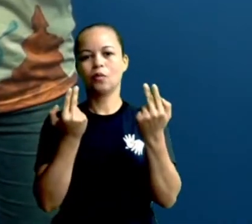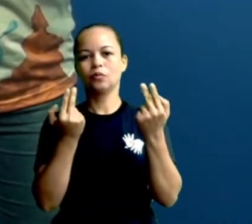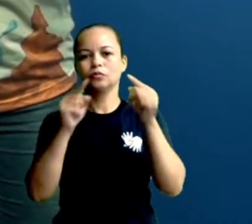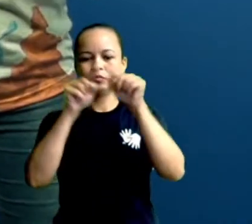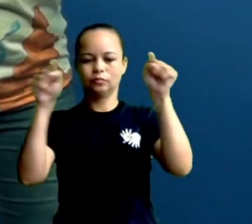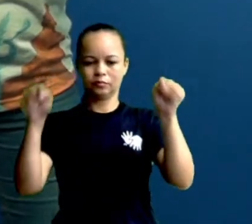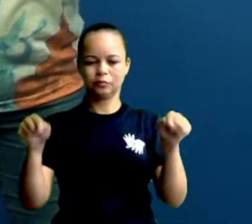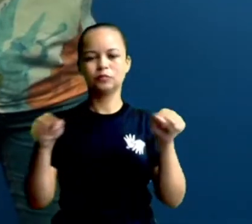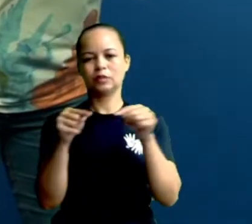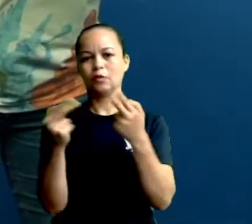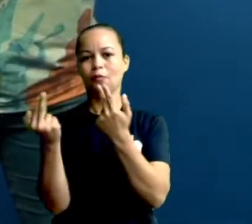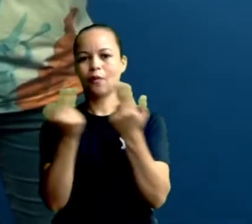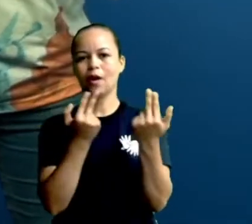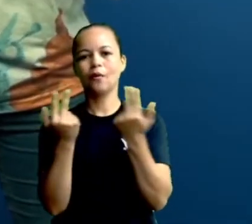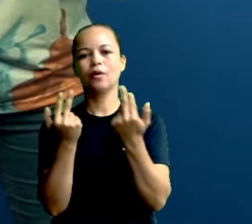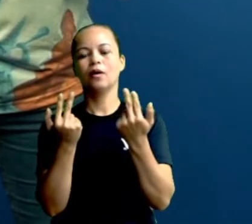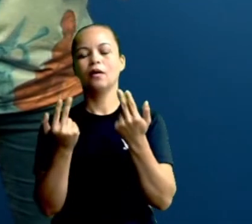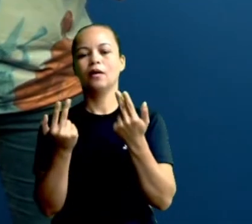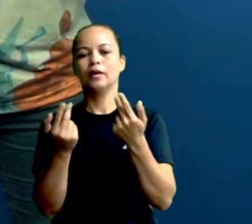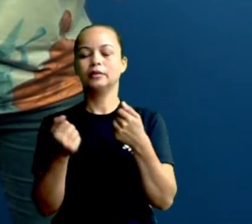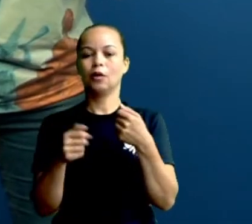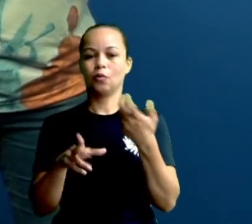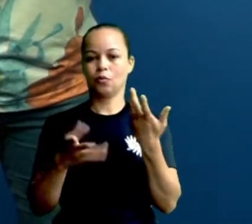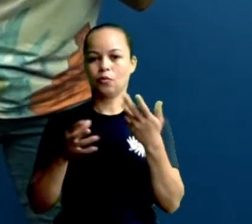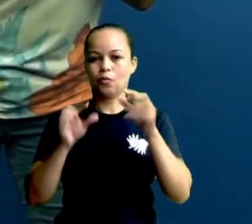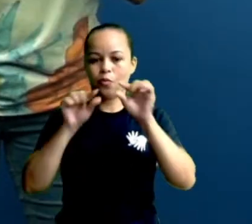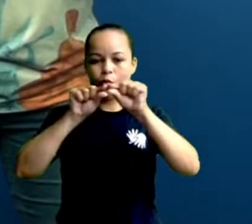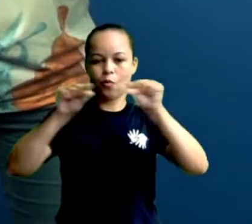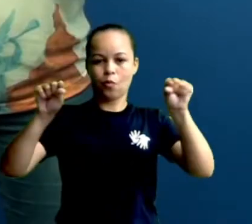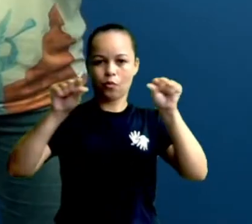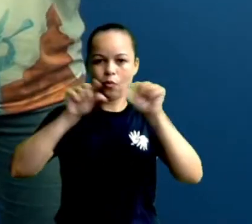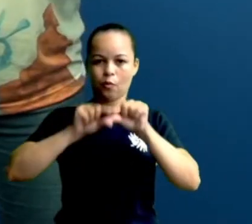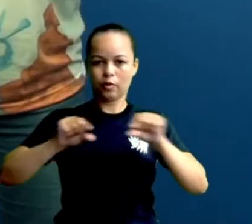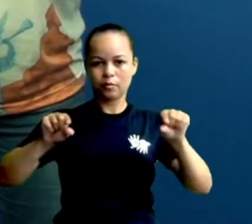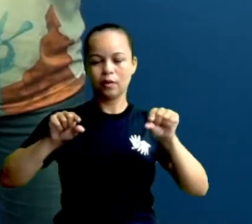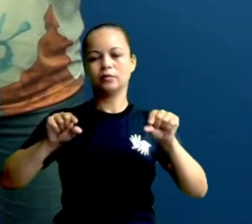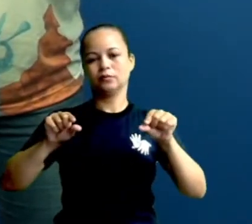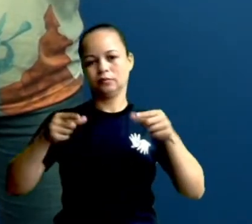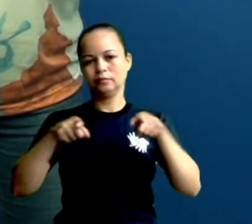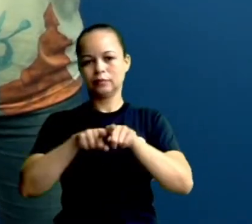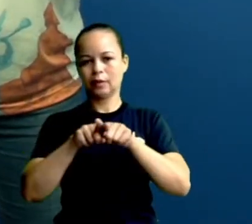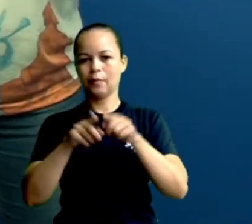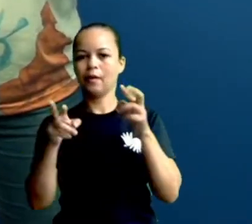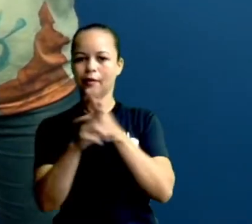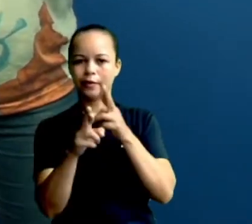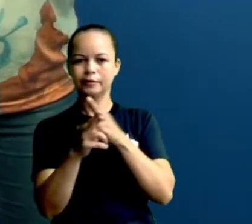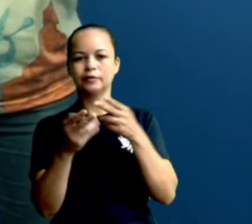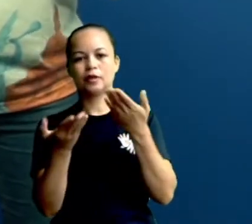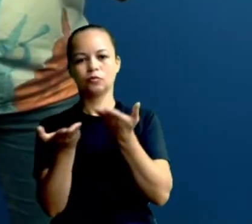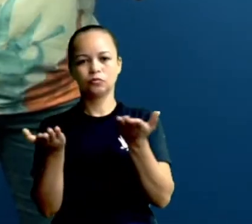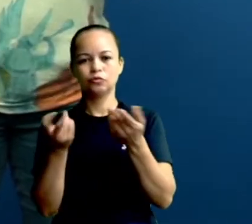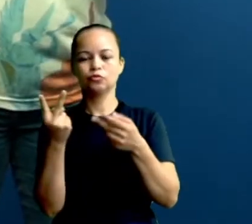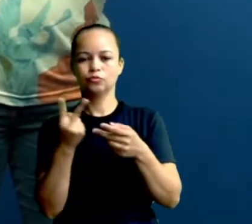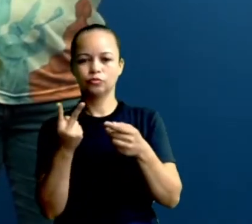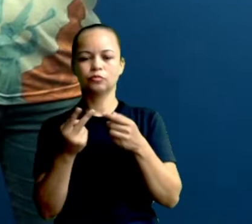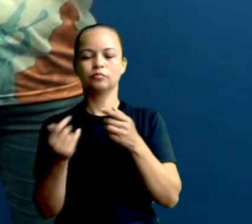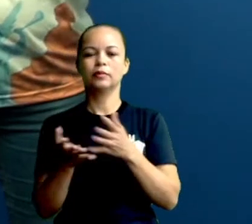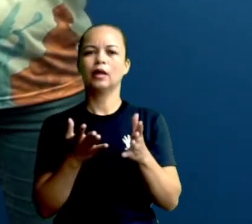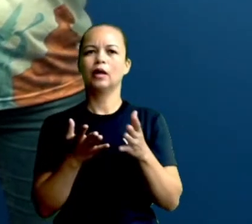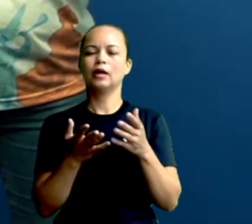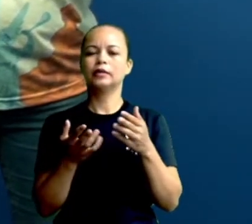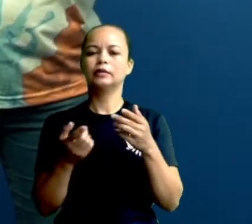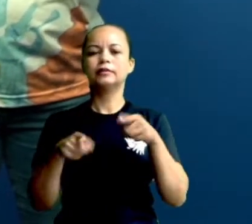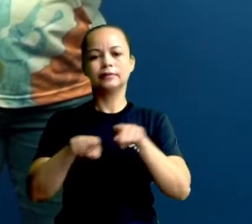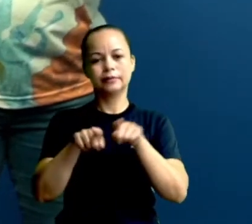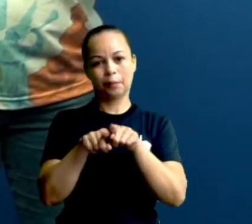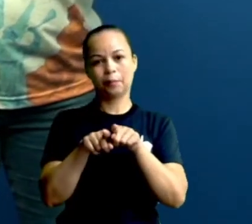outro retângulo. E o comprimento desse retângulo em relação ao comprimento do outro retângulo. Isso eu vou fazendo no